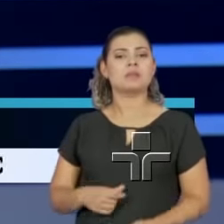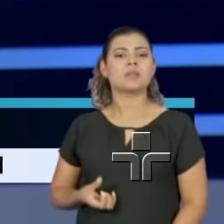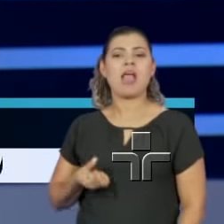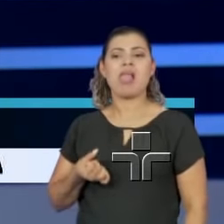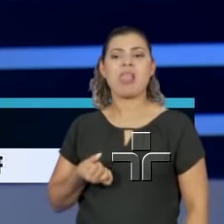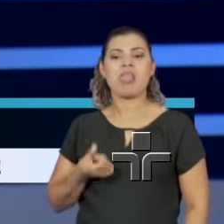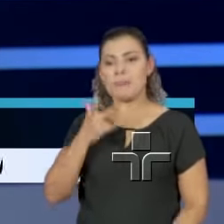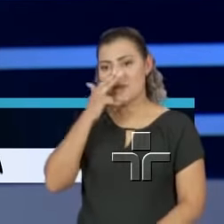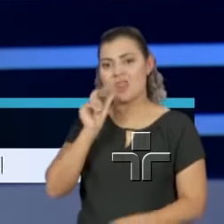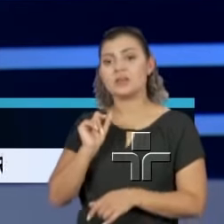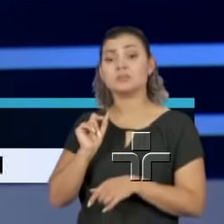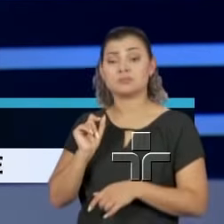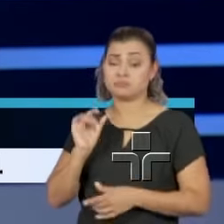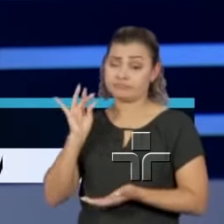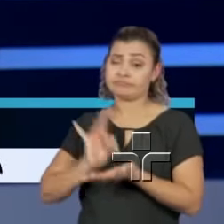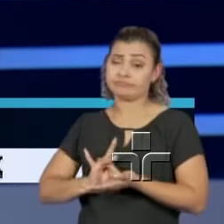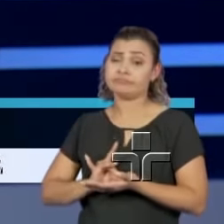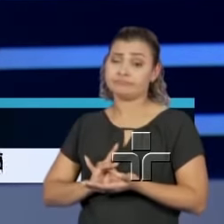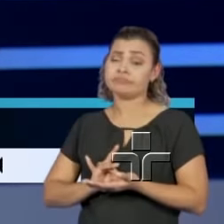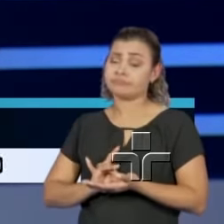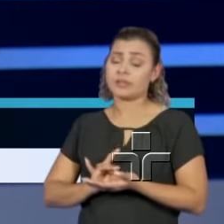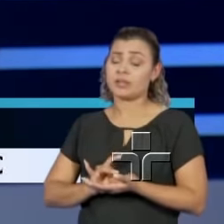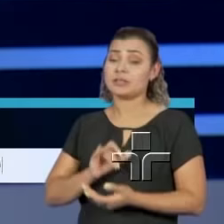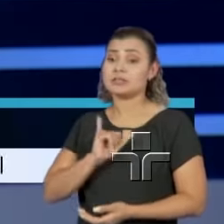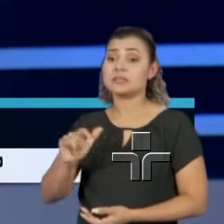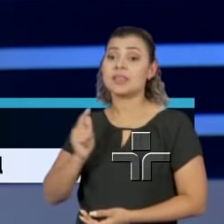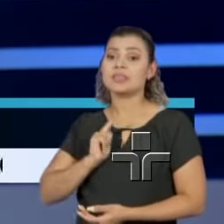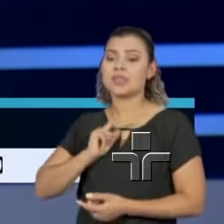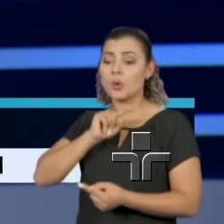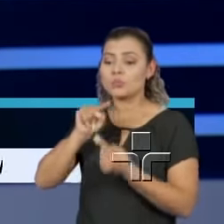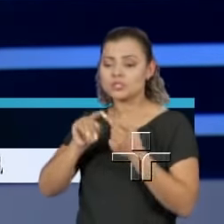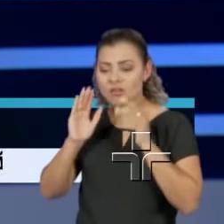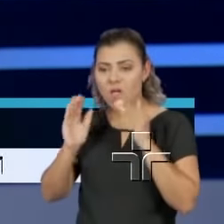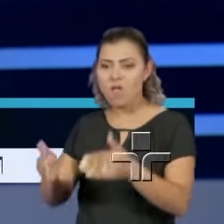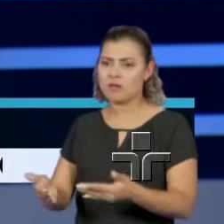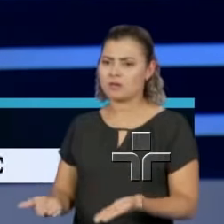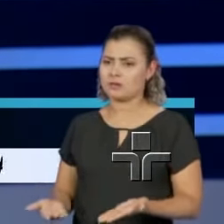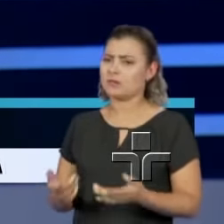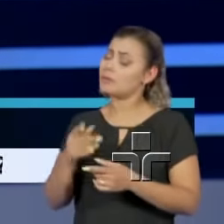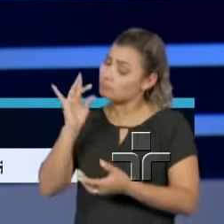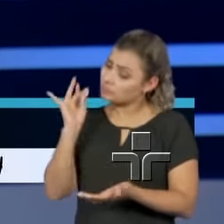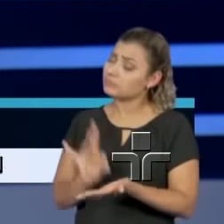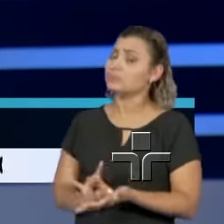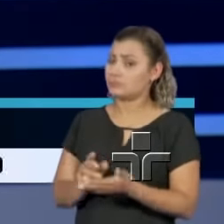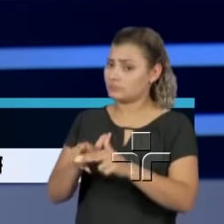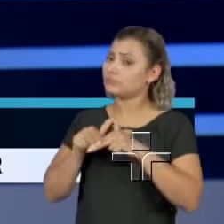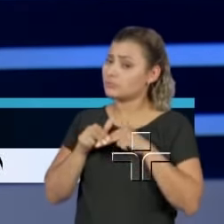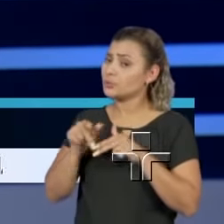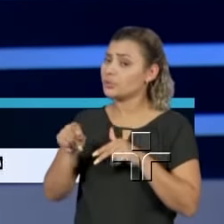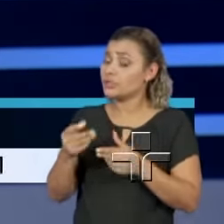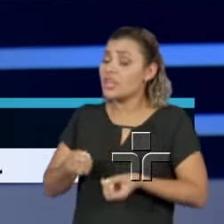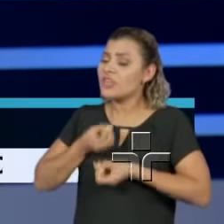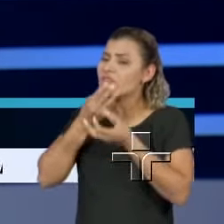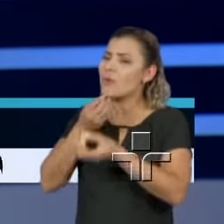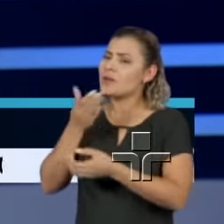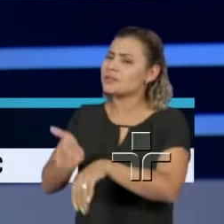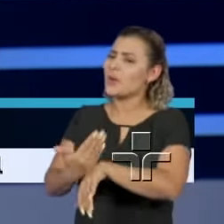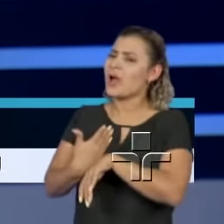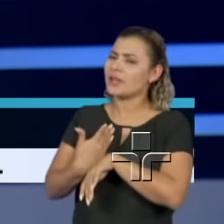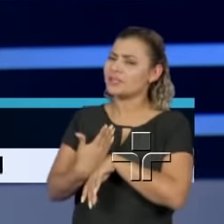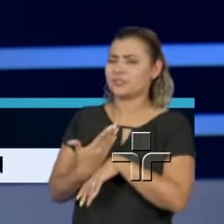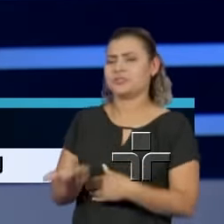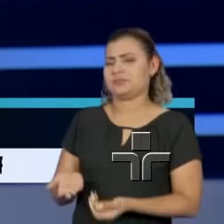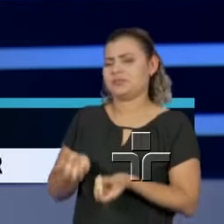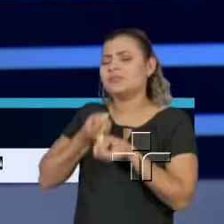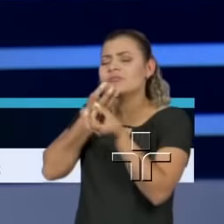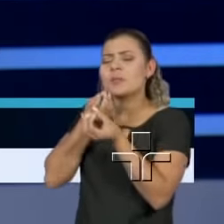governo americano teria no caso de um alvo mais específico. E some-se a isso, talvez, essa informação que tanto o Bush